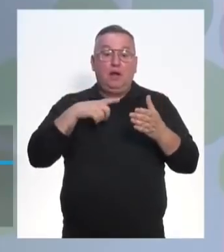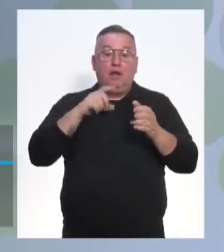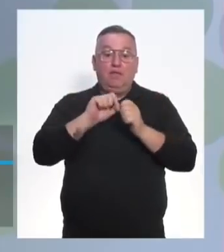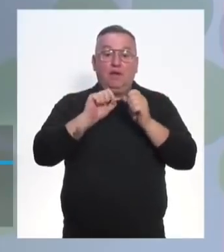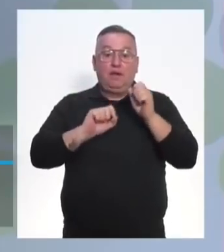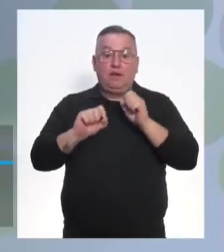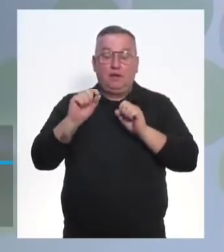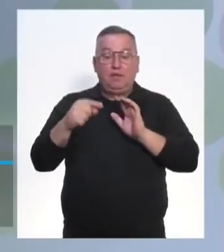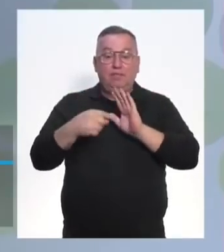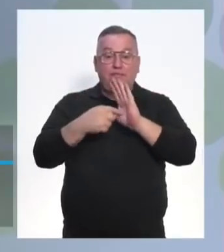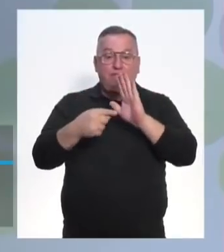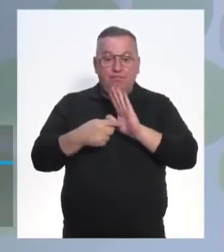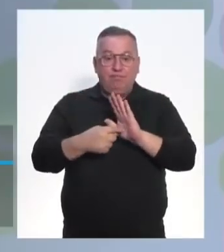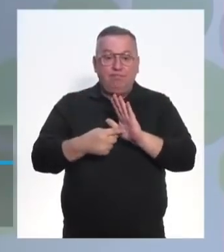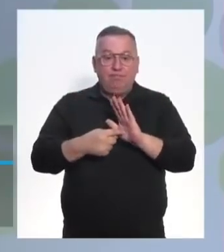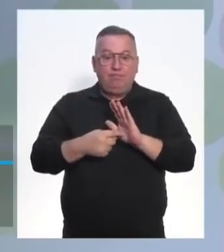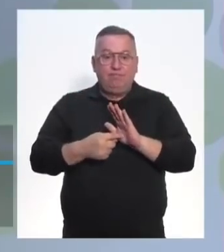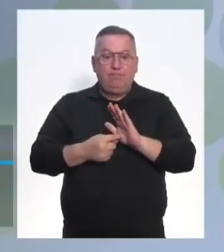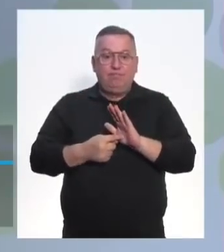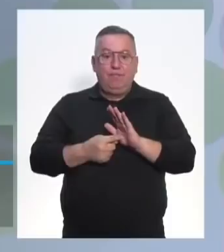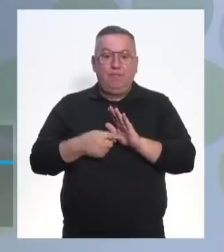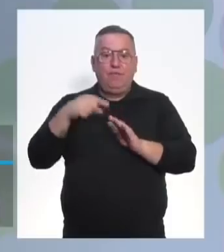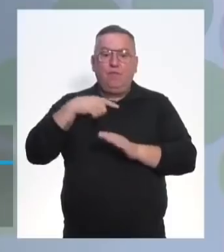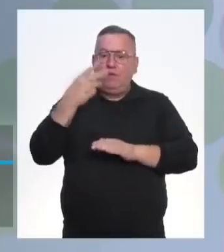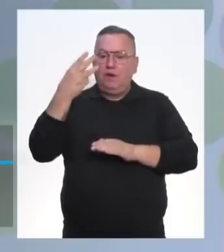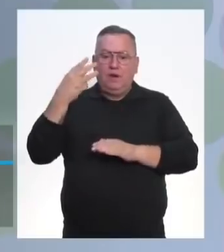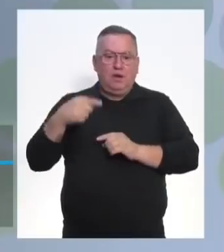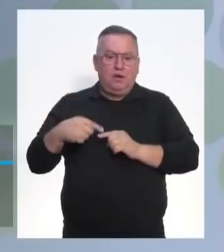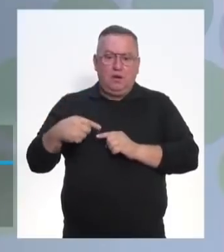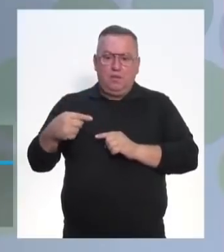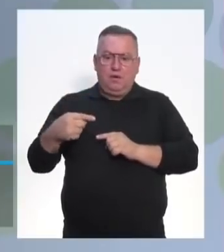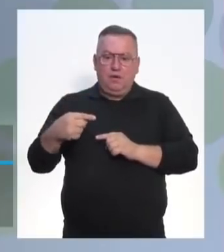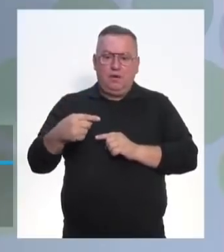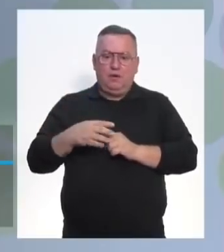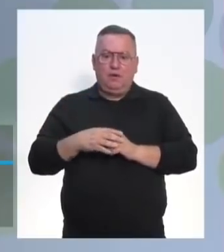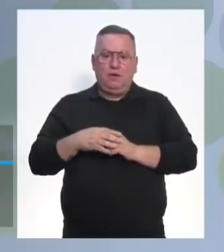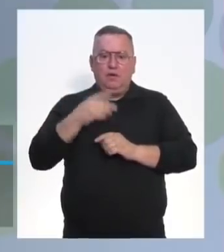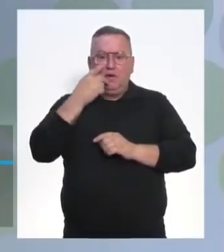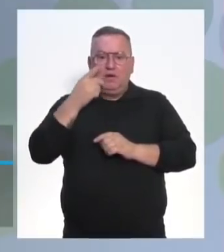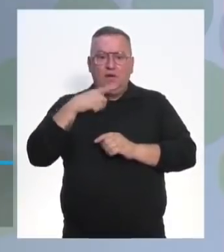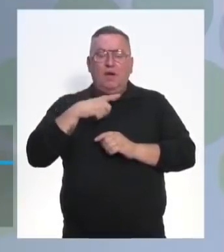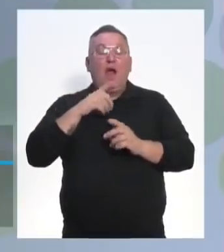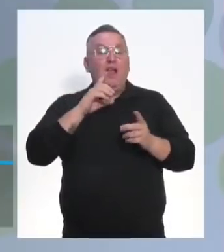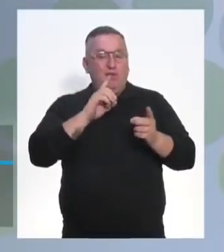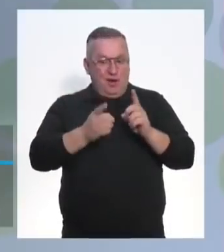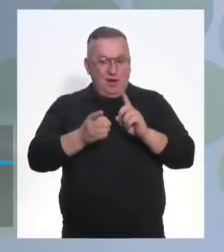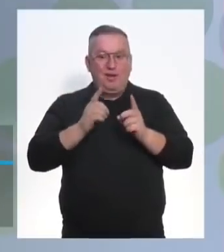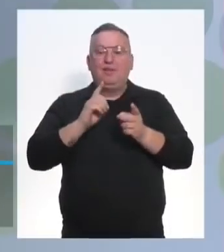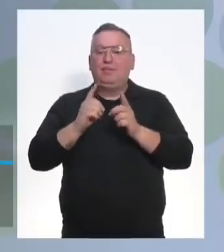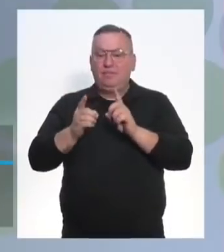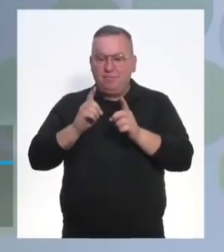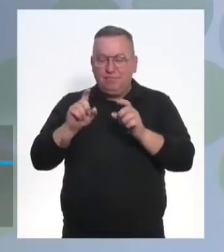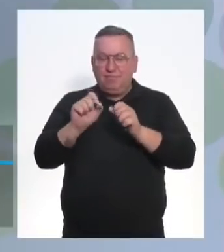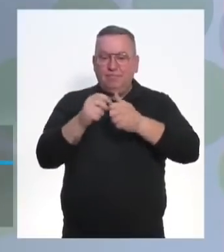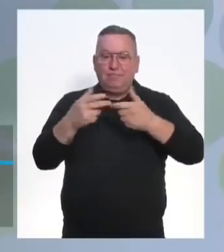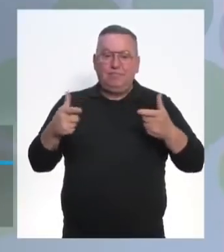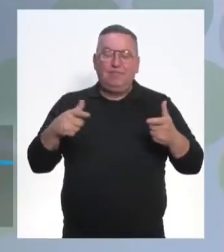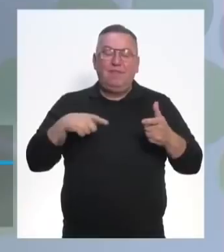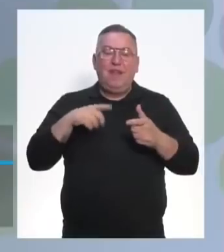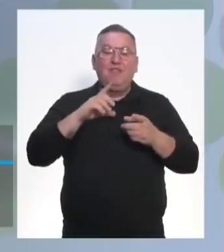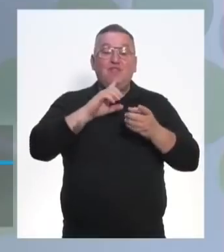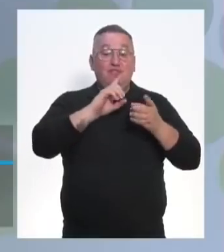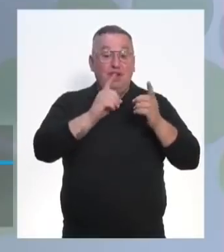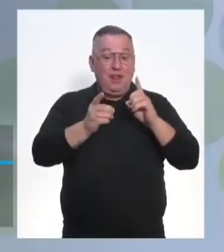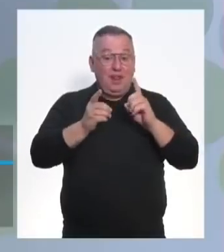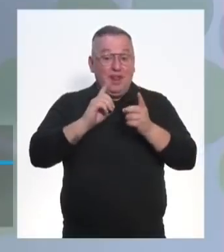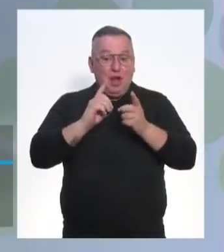essas postagens. Vamos estar em 3 semanas, digamos assim, é dinâmico, né? É um processo aí vivo, dinâmico,